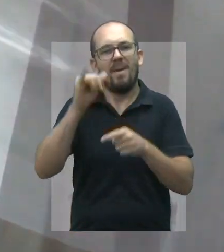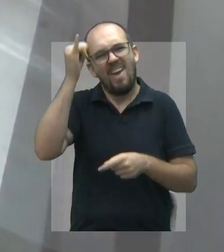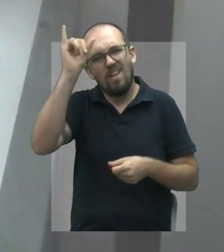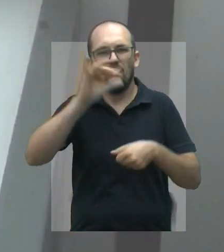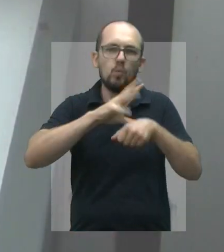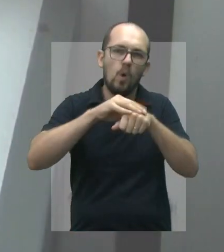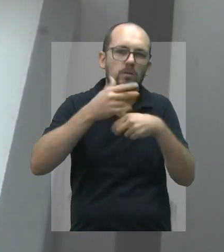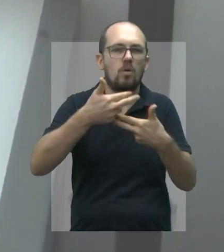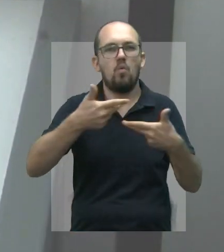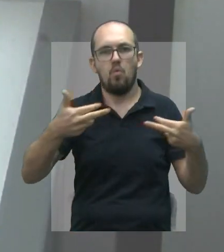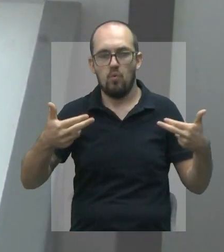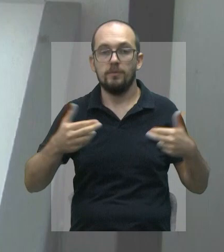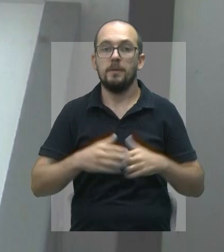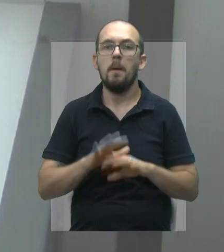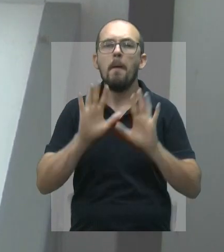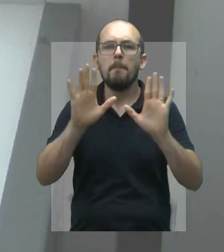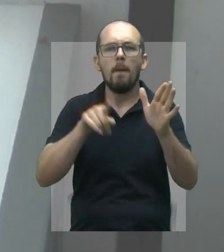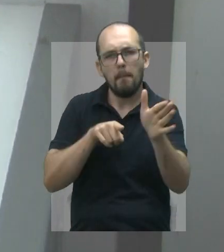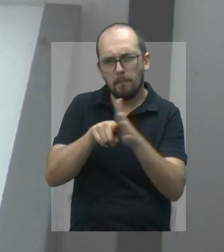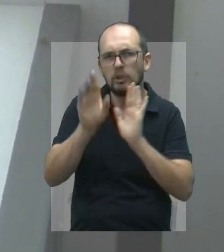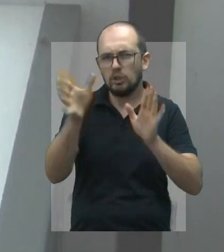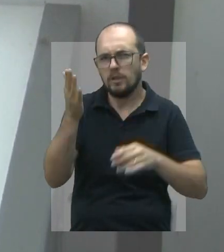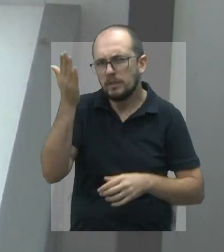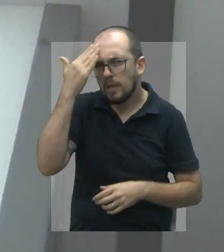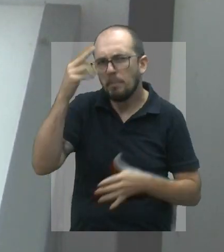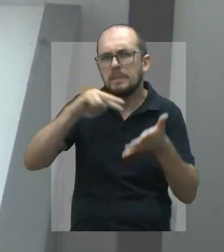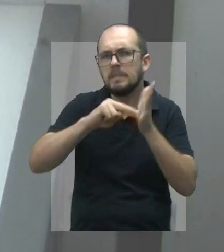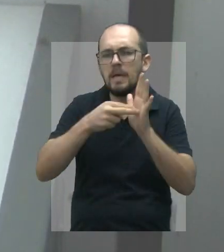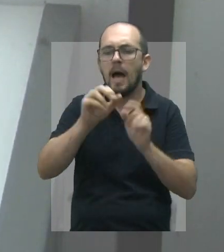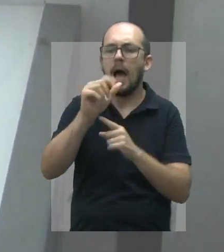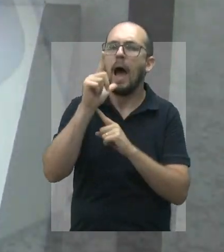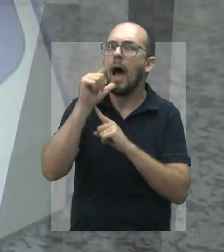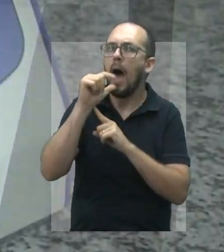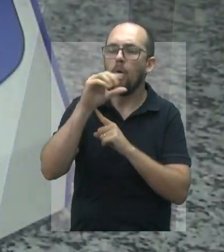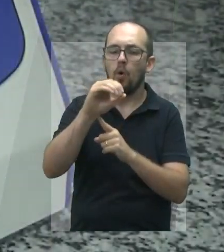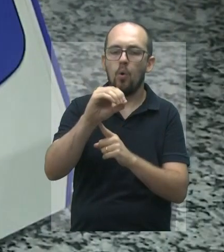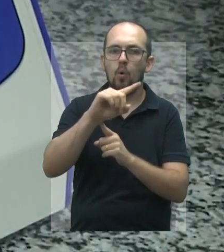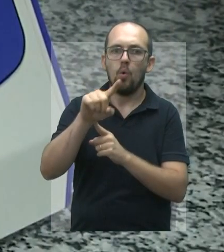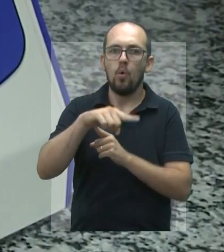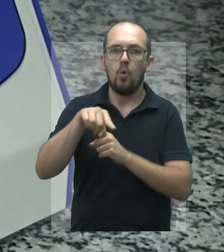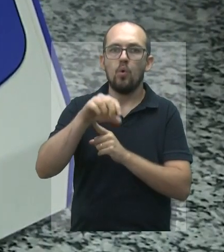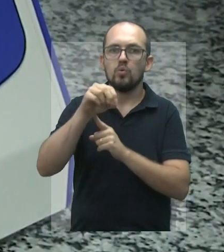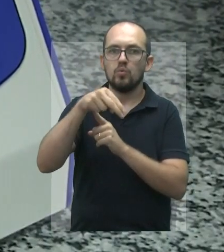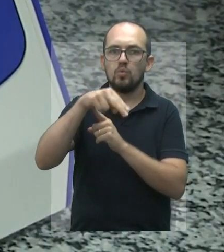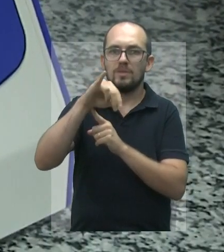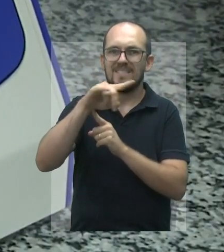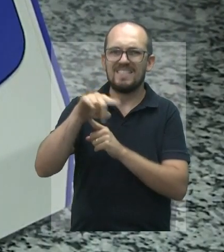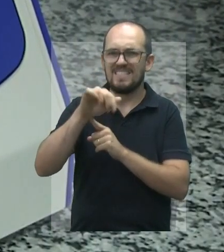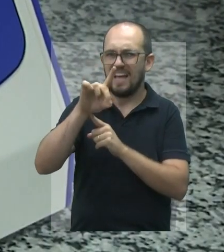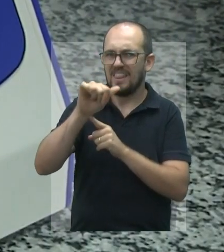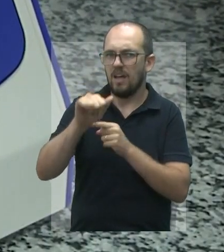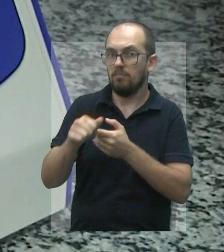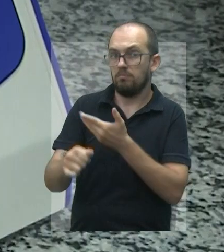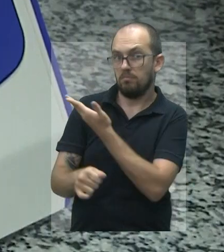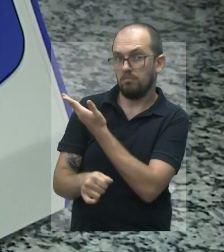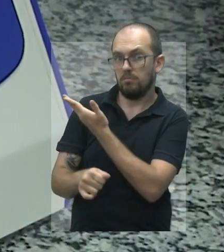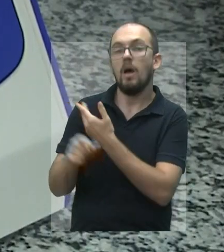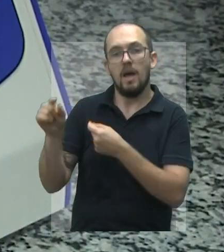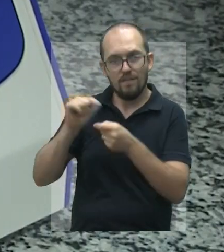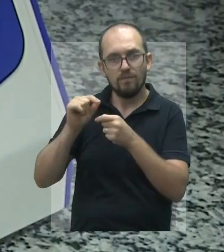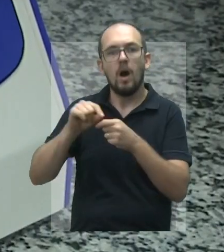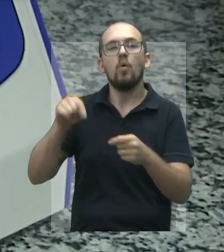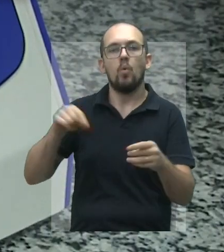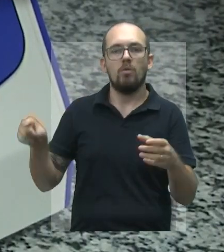do corpo. Mas você já ouviu falar em água ozonizada? Esse aparelho gerador de ozônio é colocado